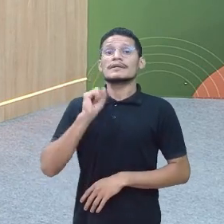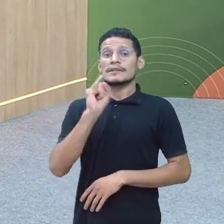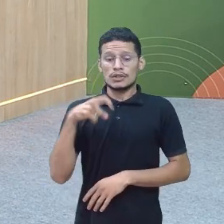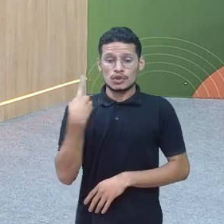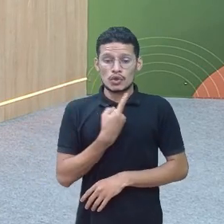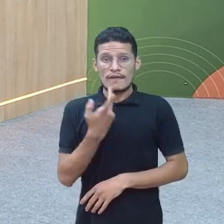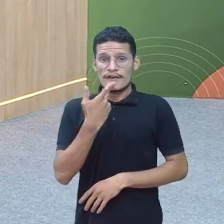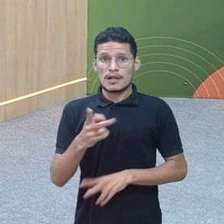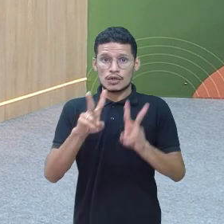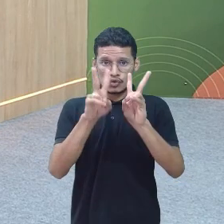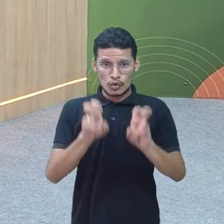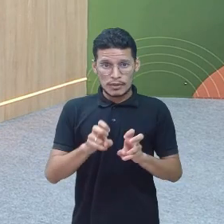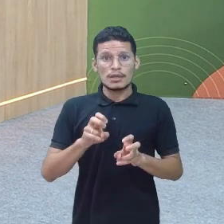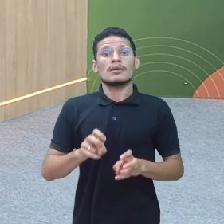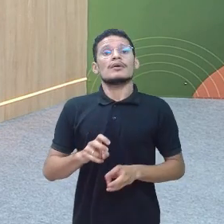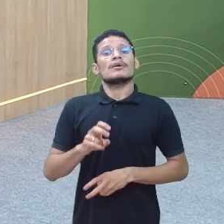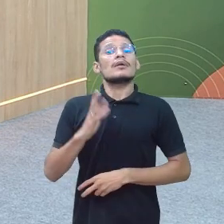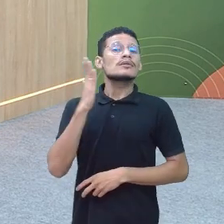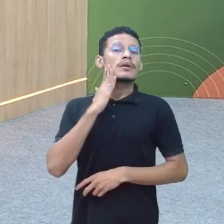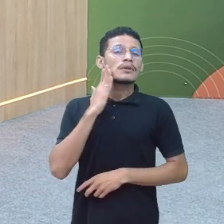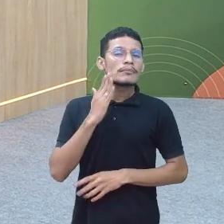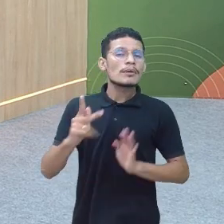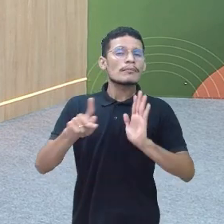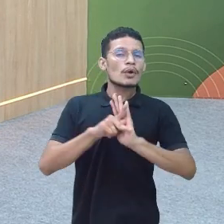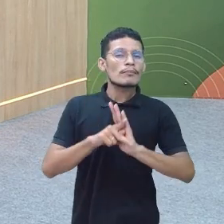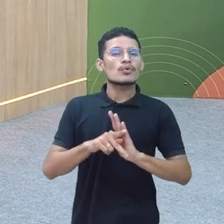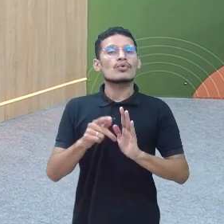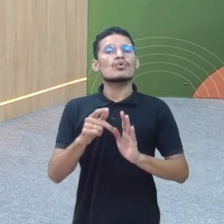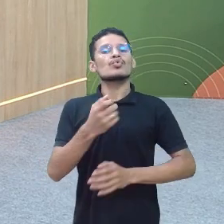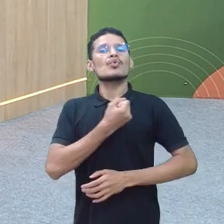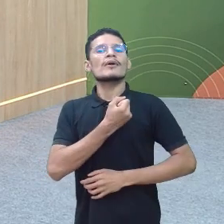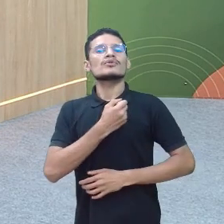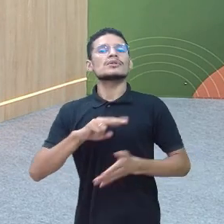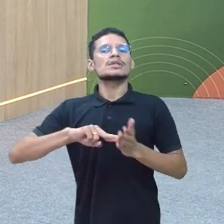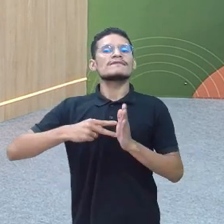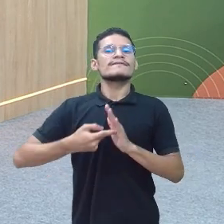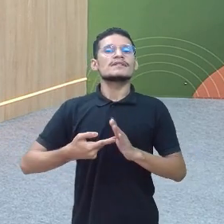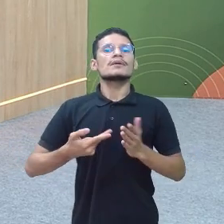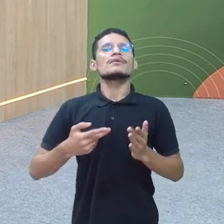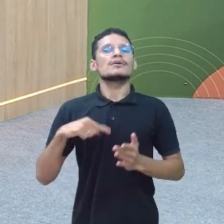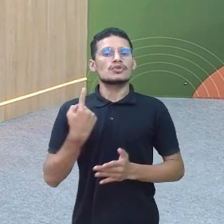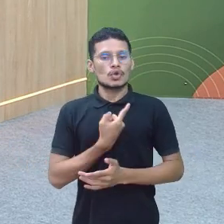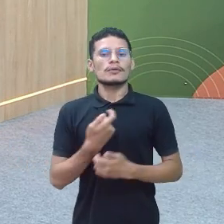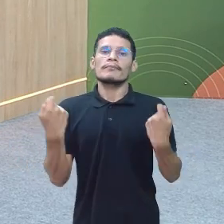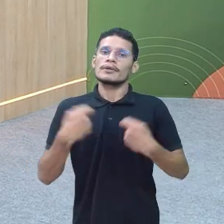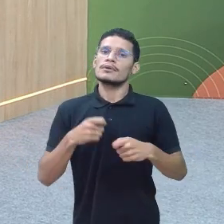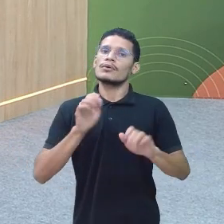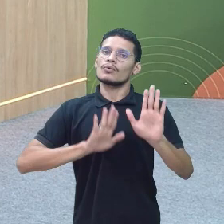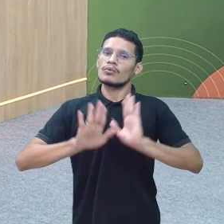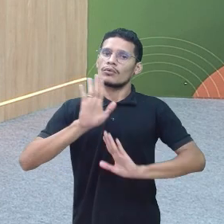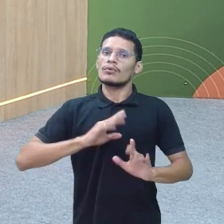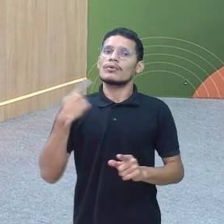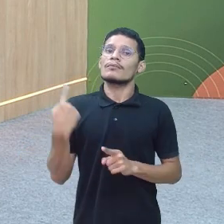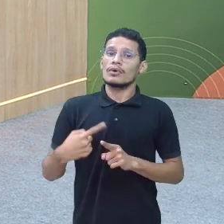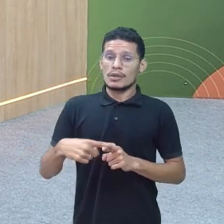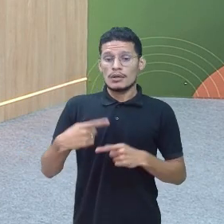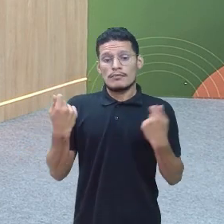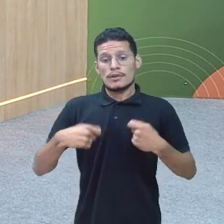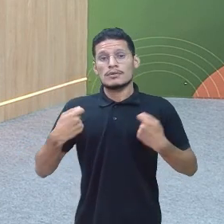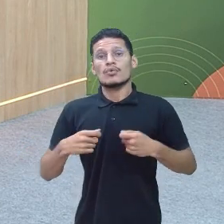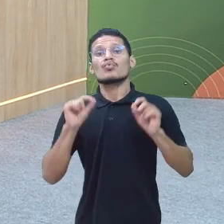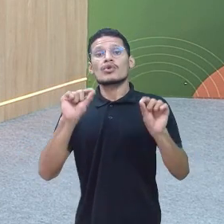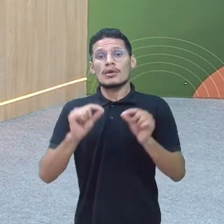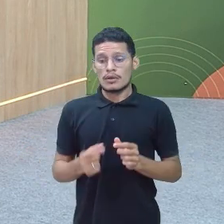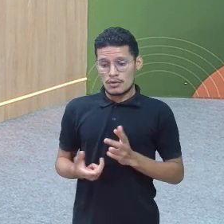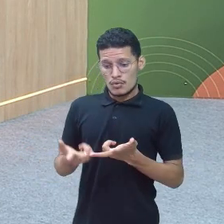essa noção de interpretação do que aquele número significa, eu preciso ter cuidado, porque eu preciso